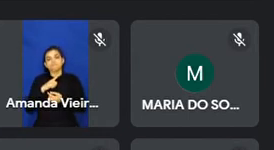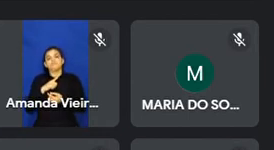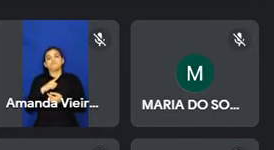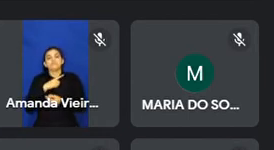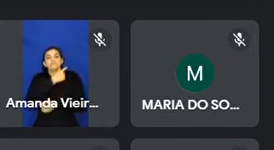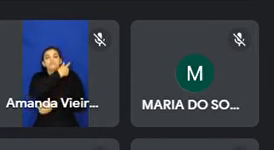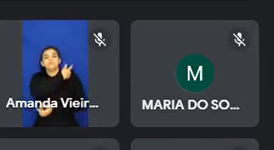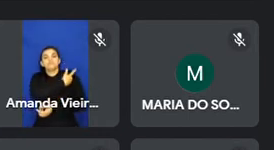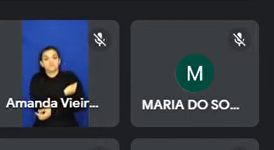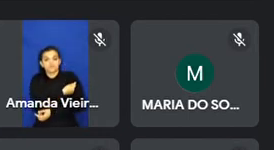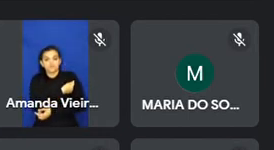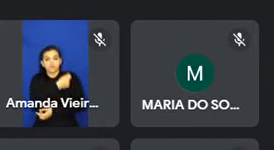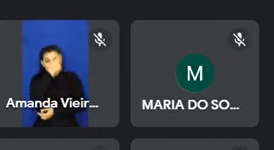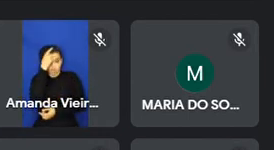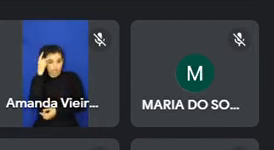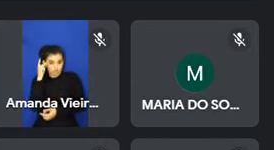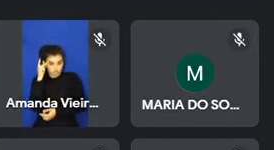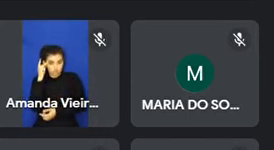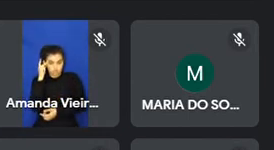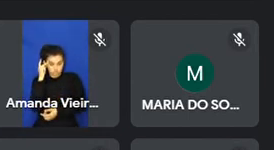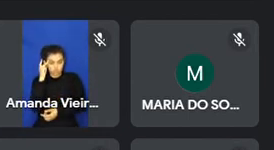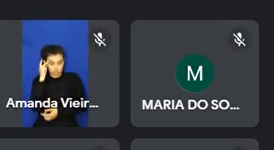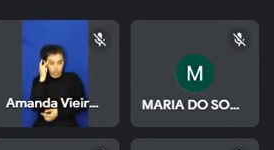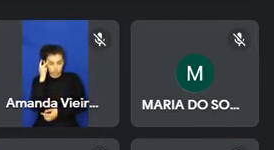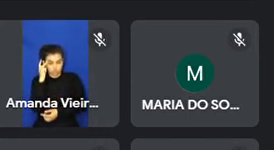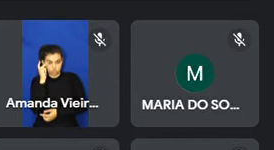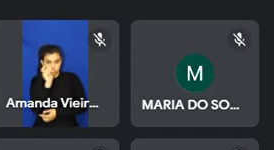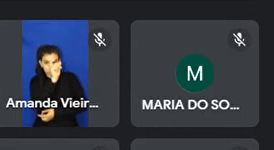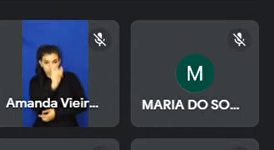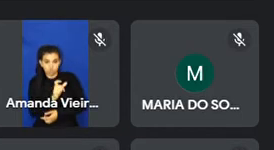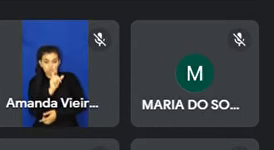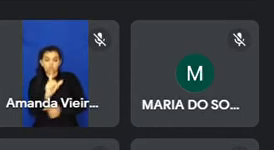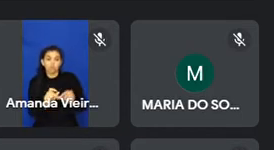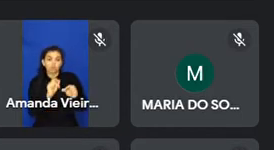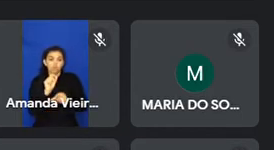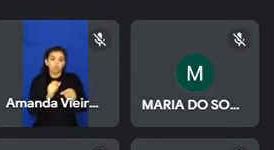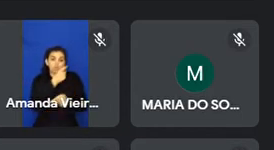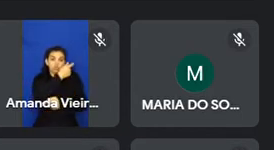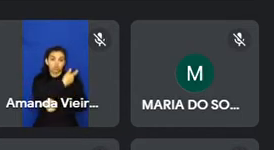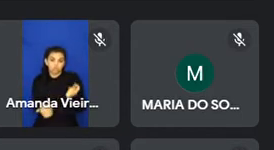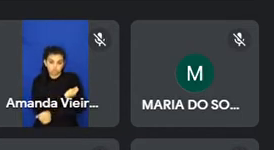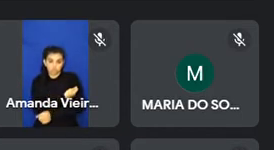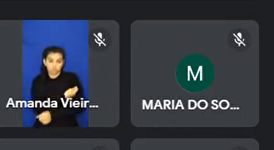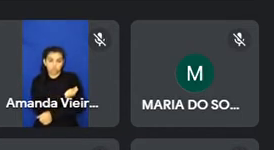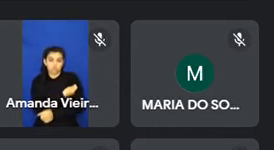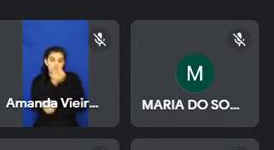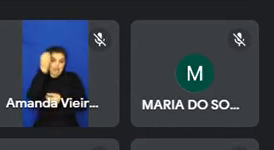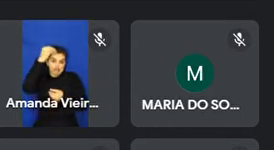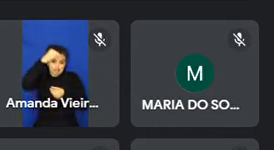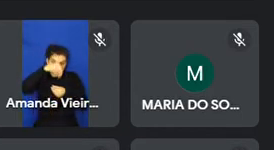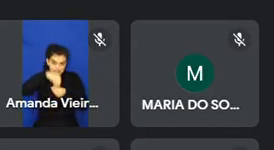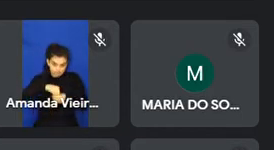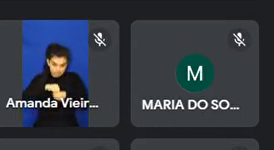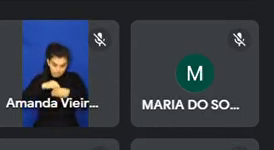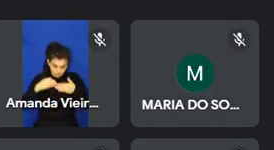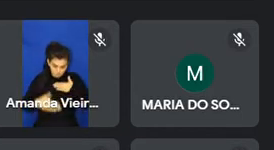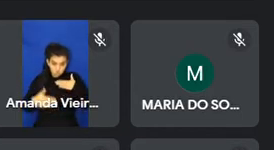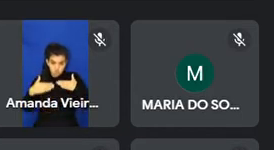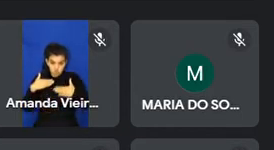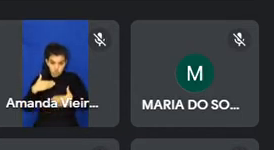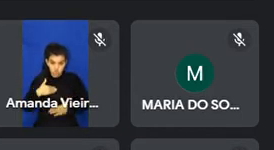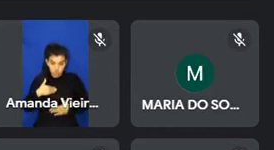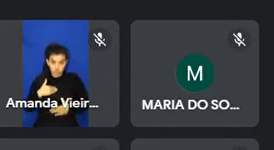no indivíduo. No momento em que ela é aplicada no indivíduo, ou seja, injetada dentro do organismo do indivíduo, esse indivíduo